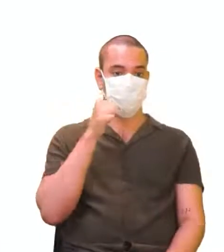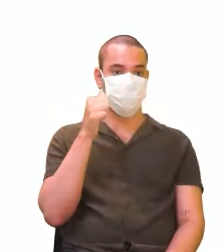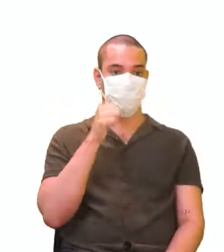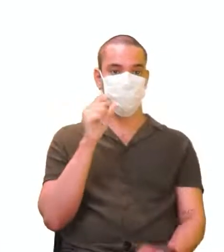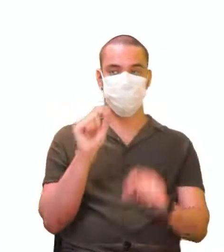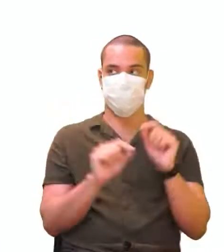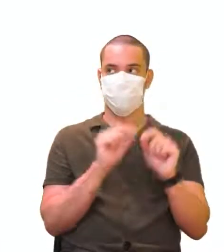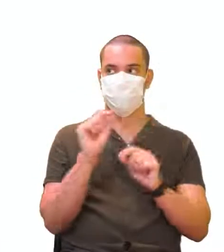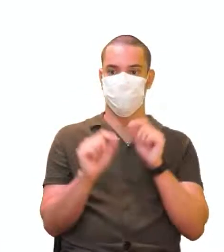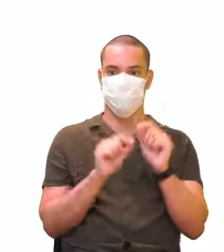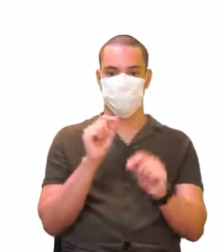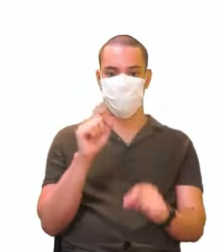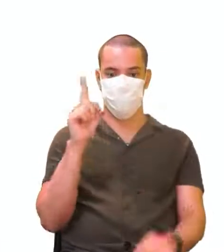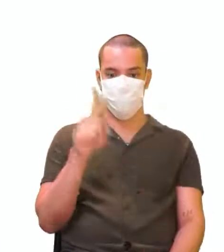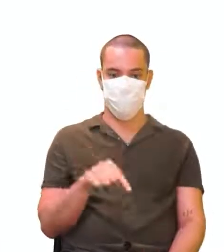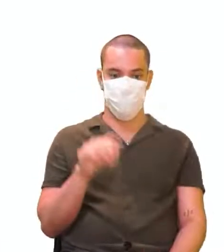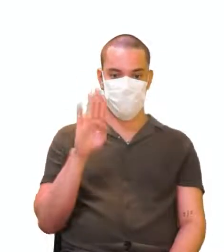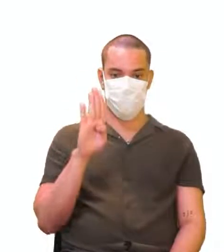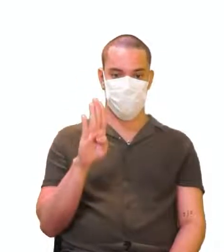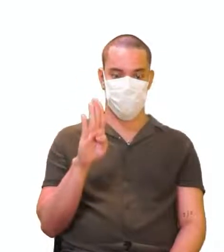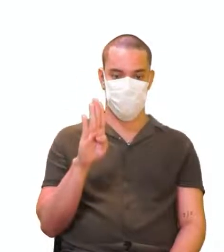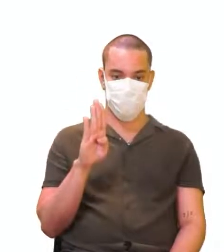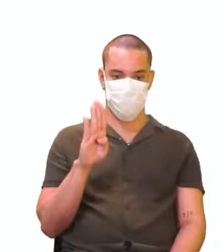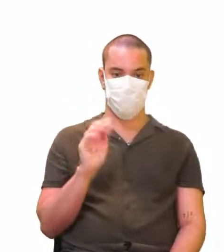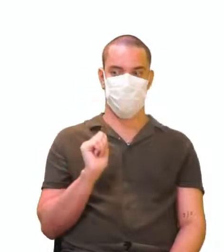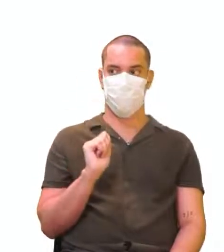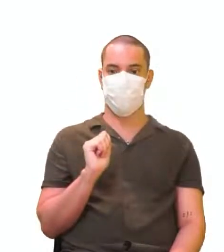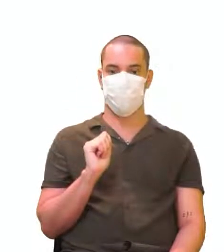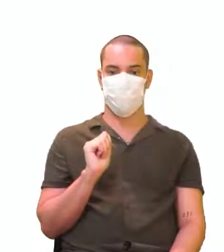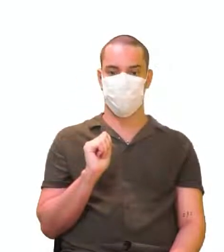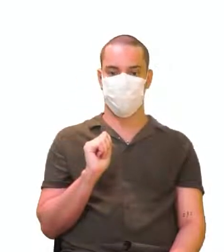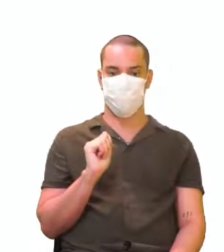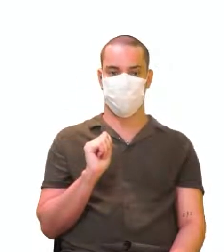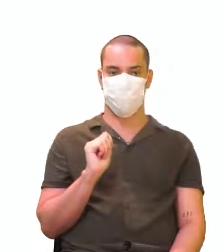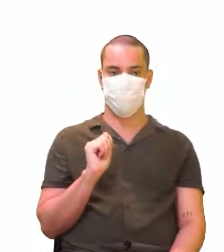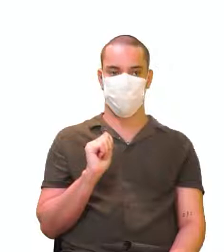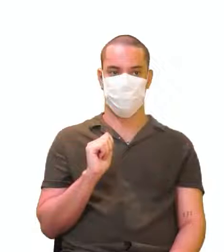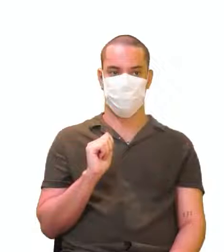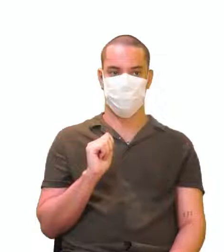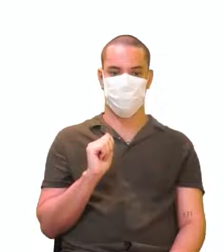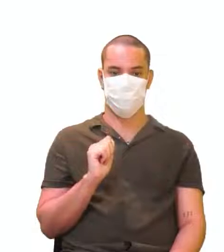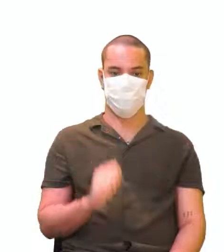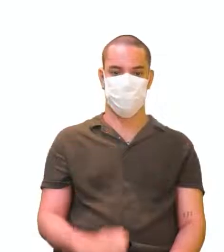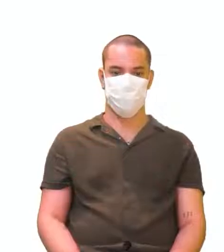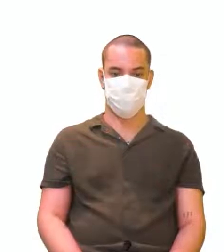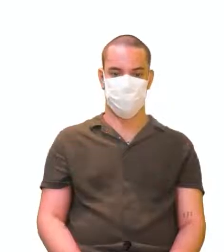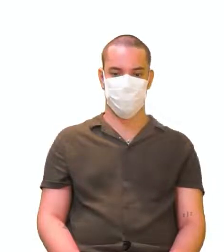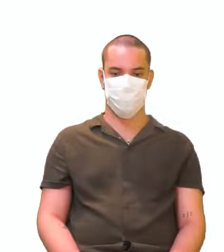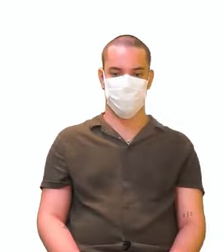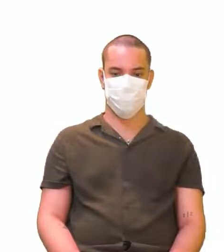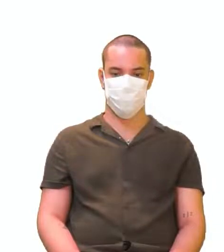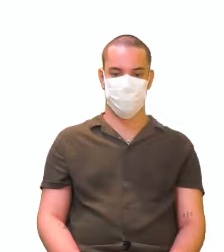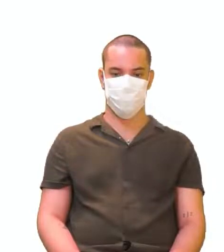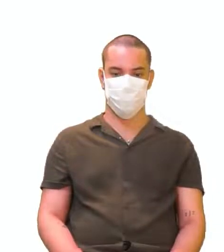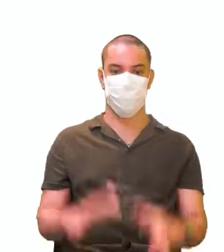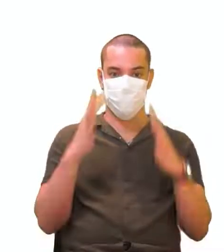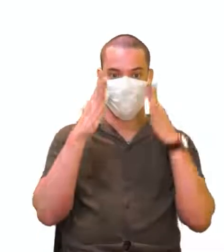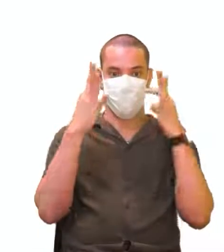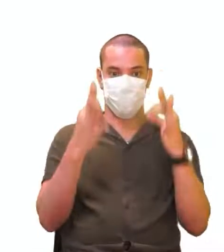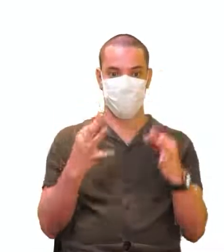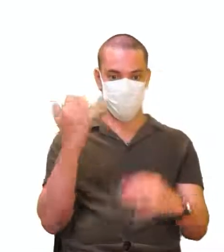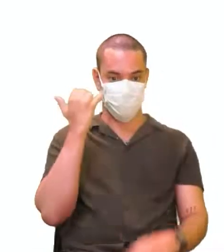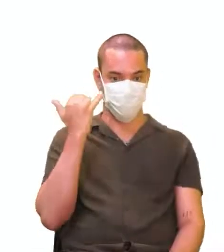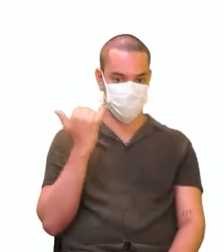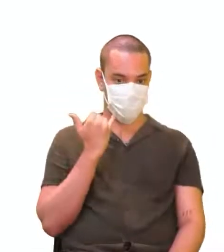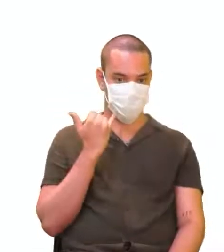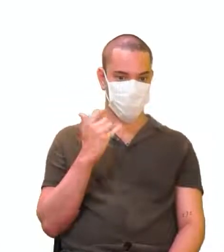menina. Ela é B. Estou em cima do Vitor? Não. Ou não, né? Não. Presta atenção ali no Vitor. Vou colocar